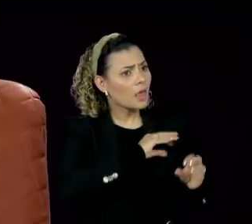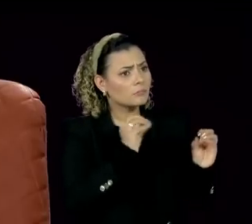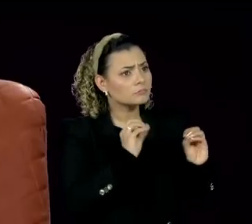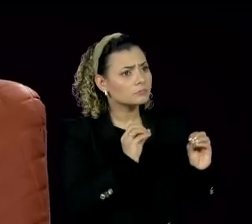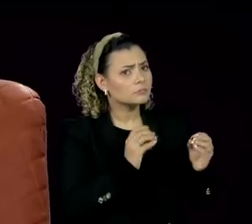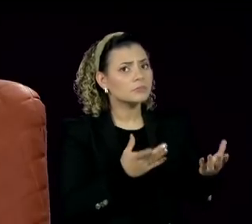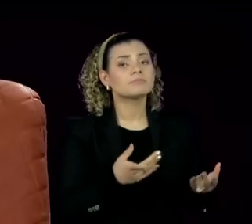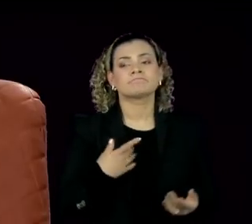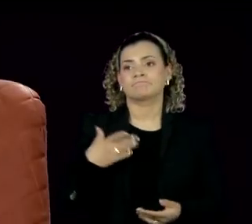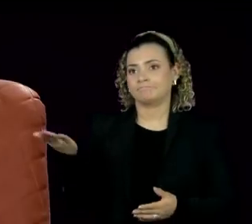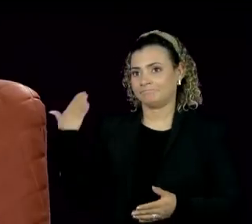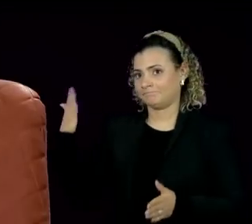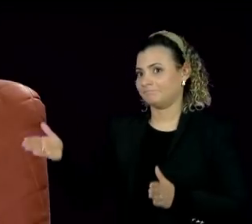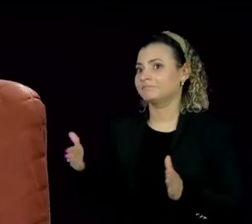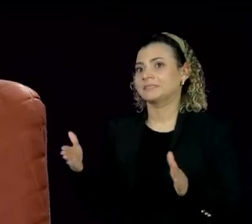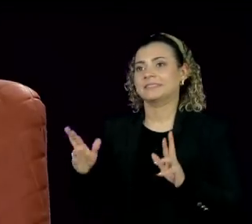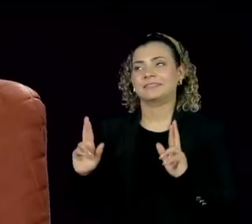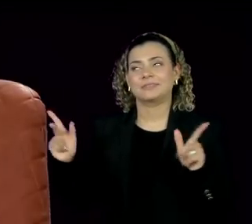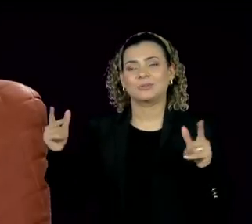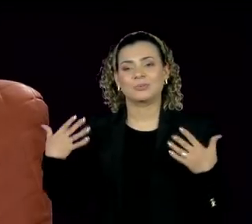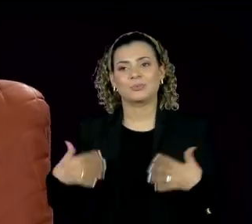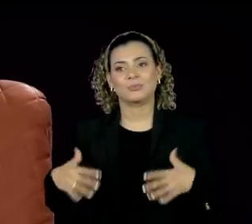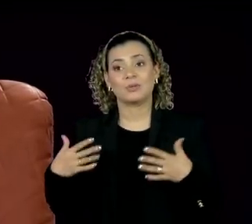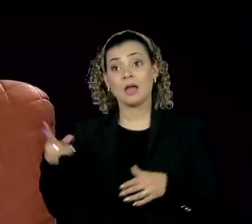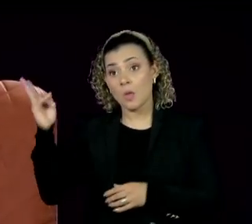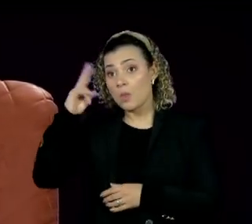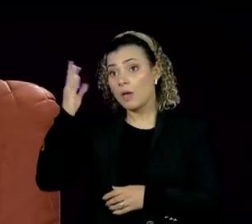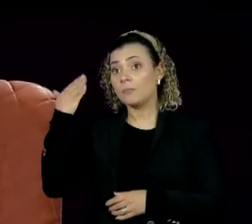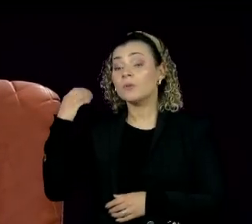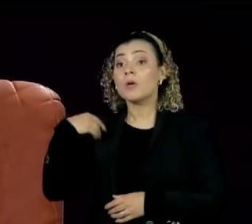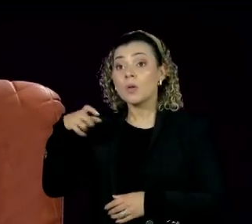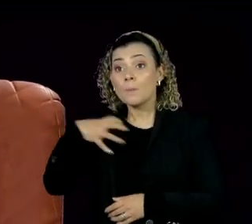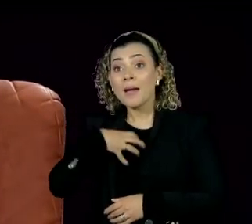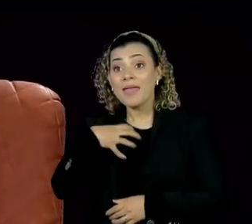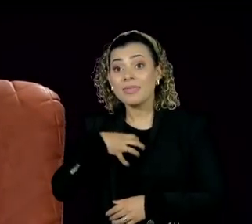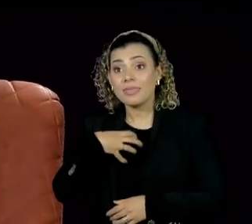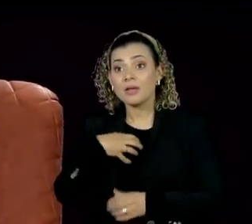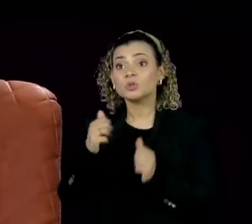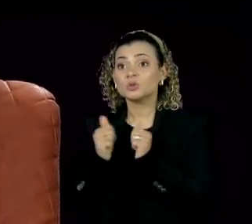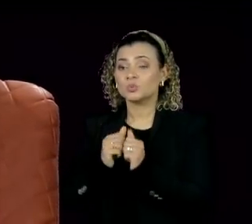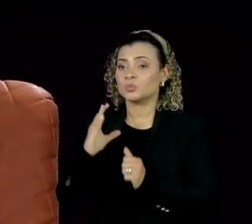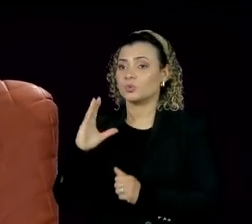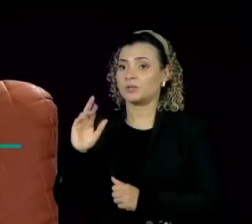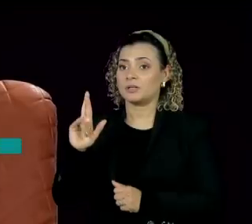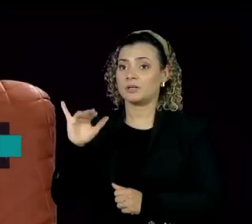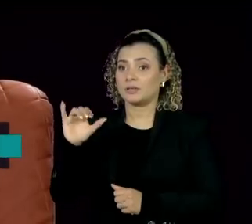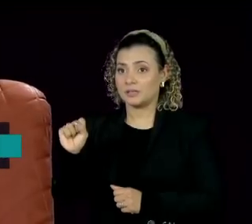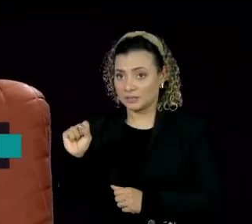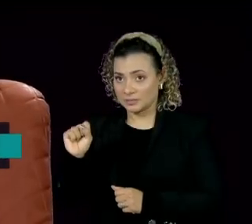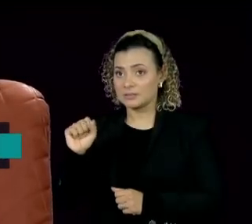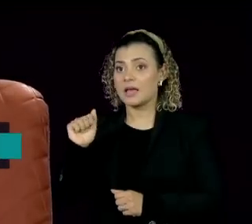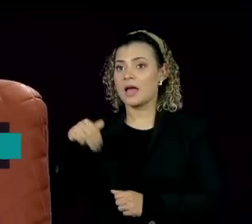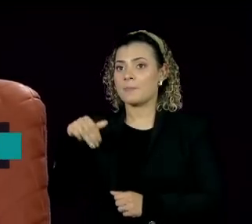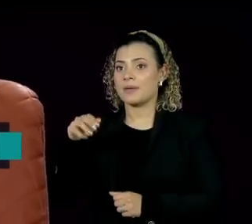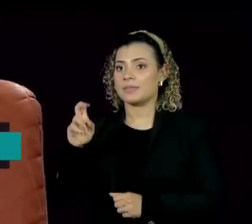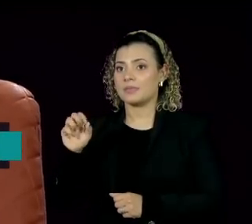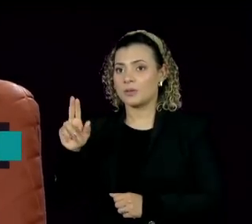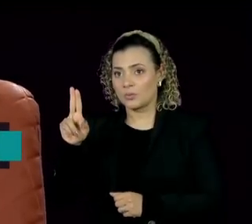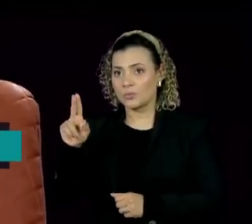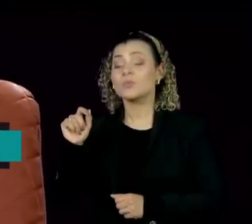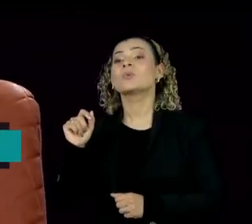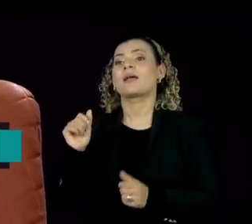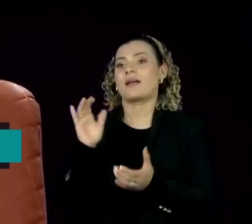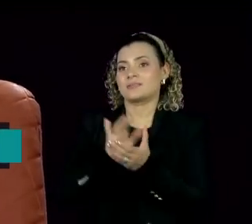né? Outra época. Eu me lembro que eu estava na Bahia com a Cris Amadeu, que eu estava te falando, né, que foi casada com o Léo